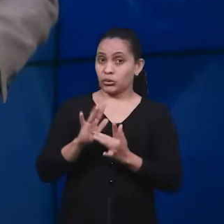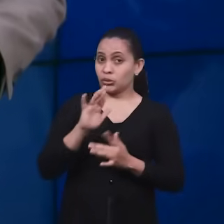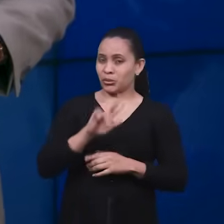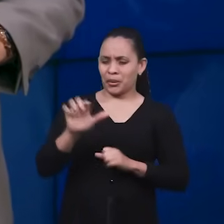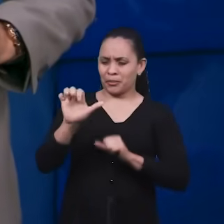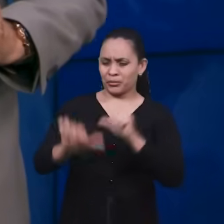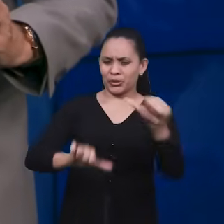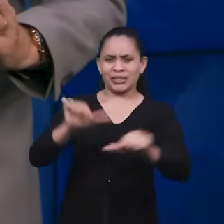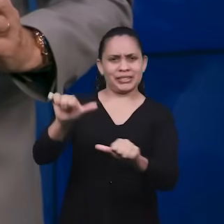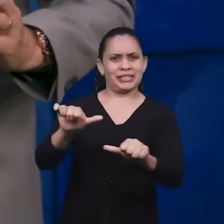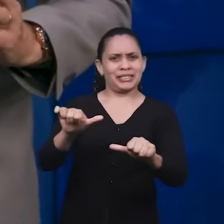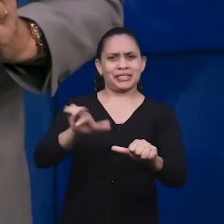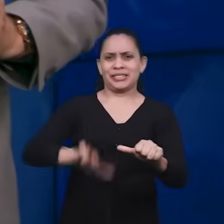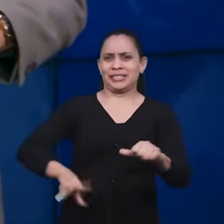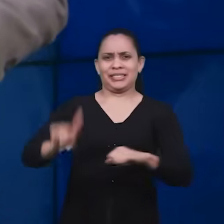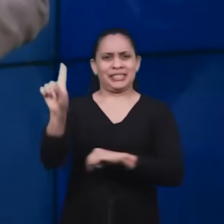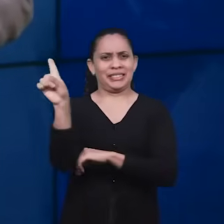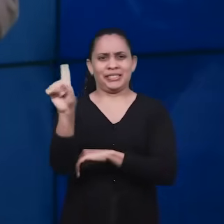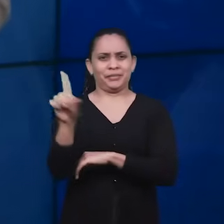é isso.